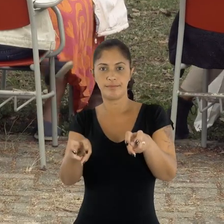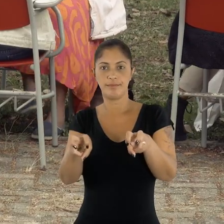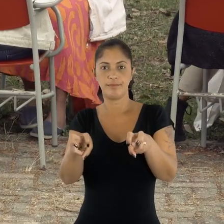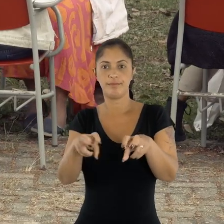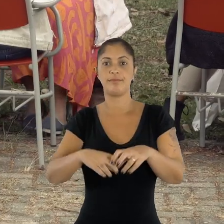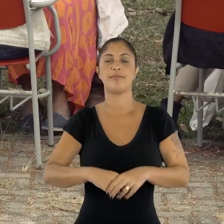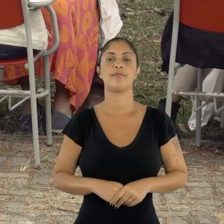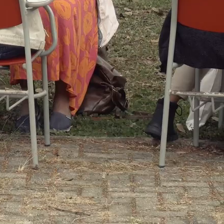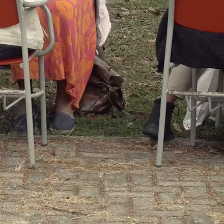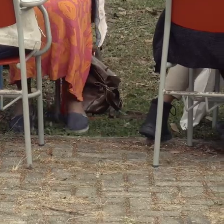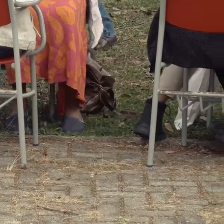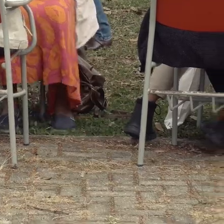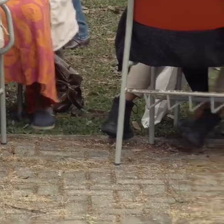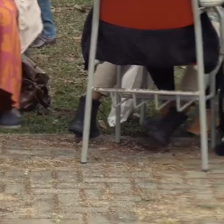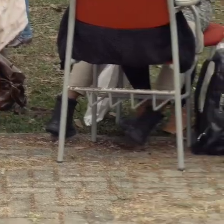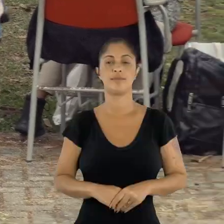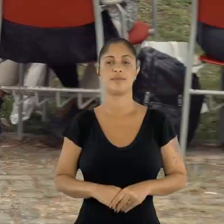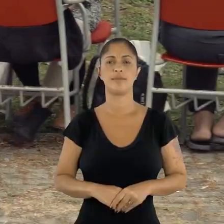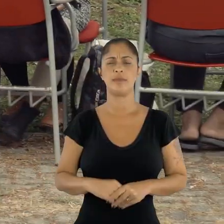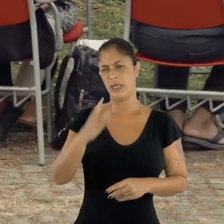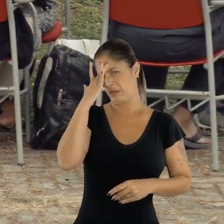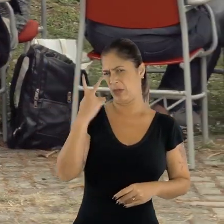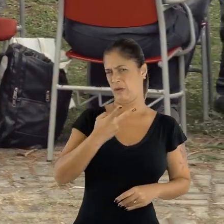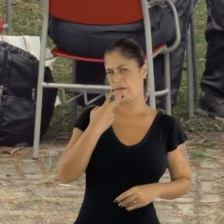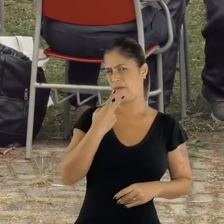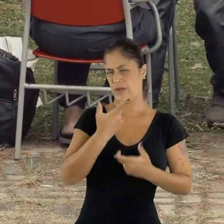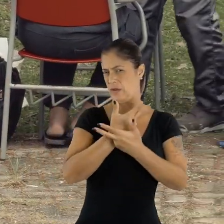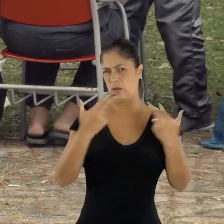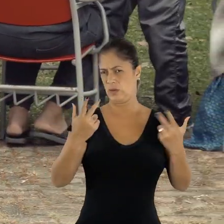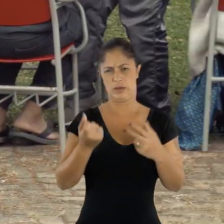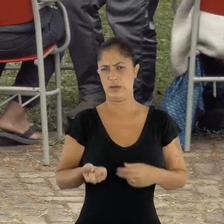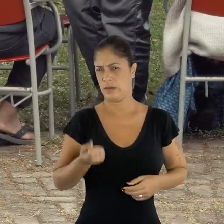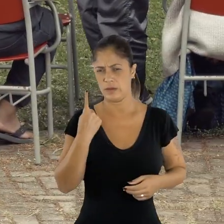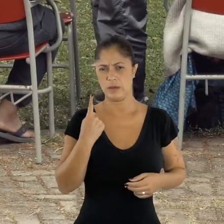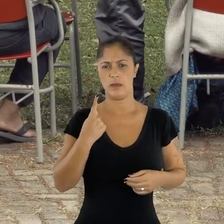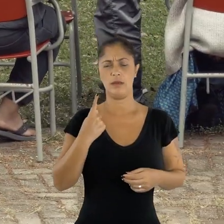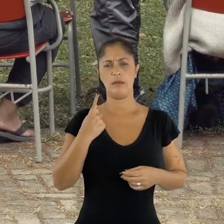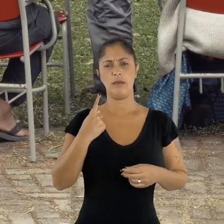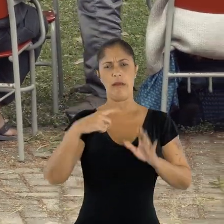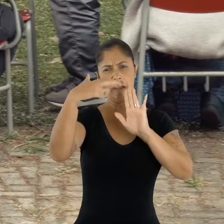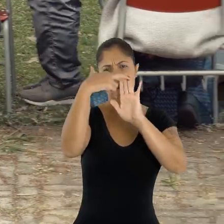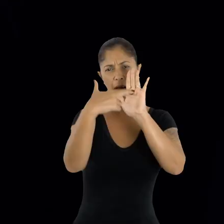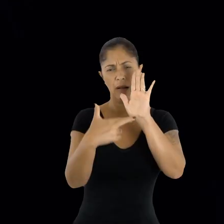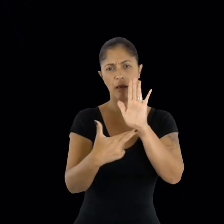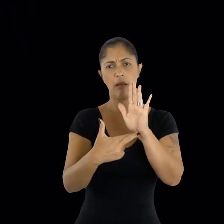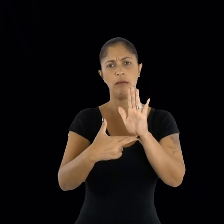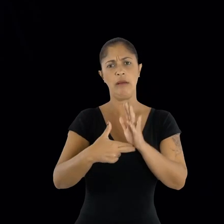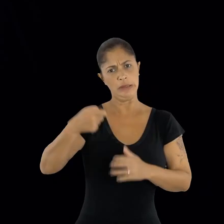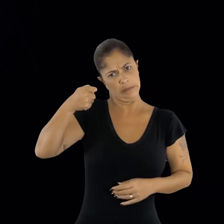off. Quando um homem do povo me dizia coisas assim extraordinárias,